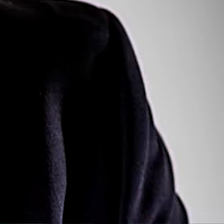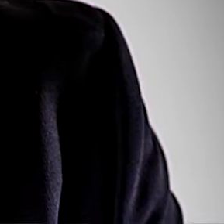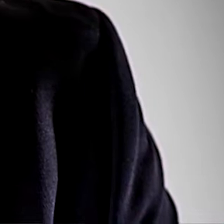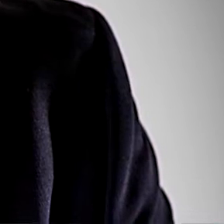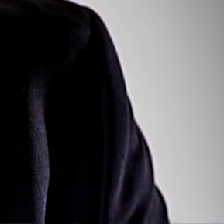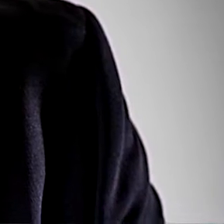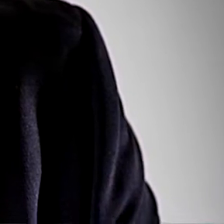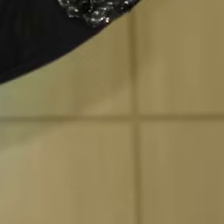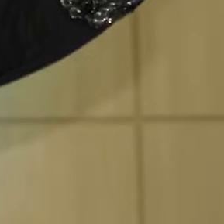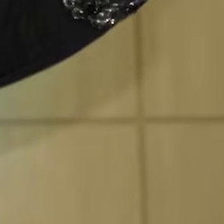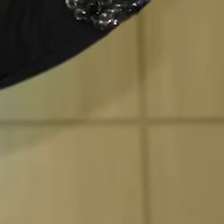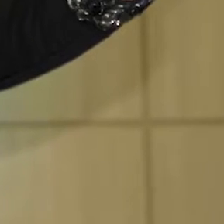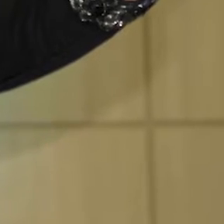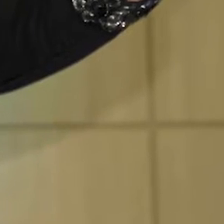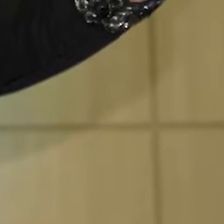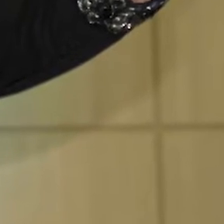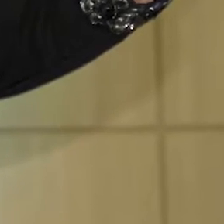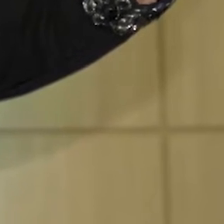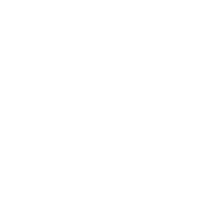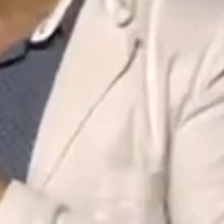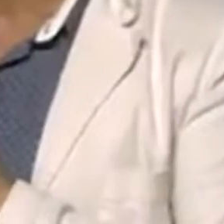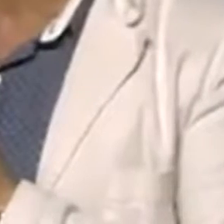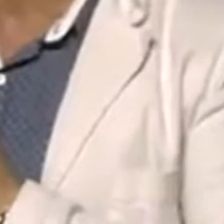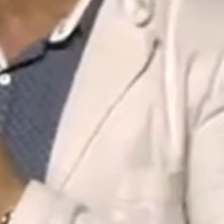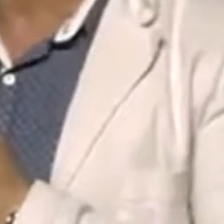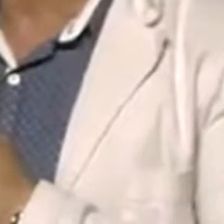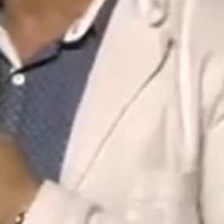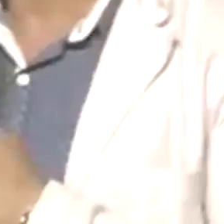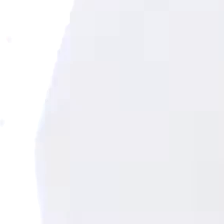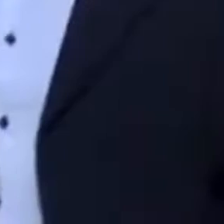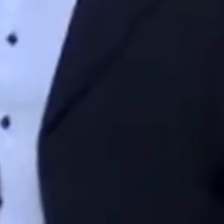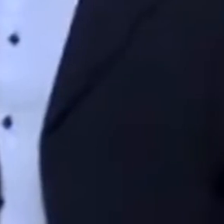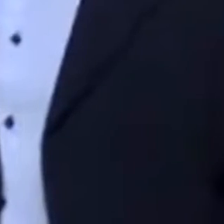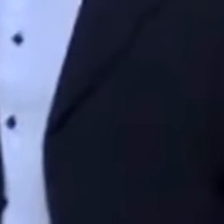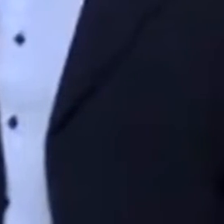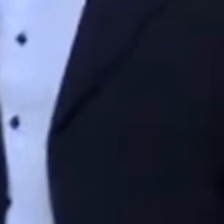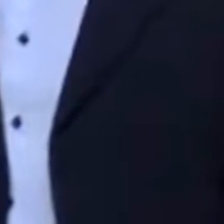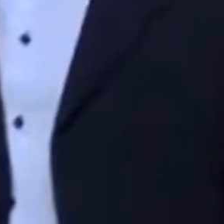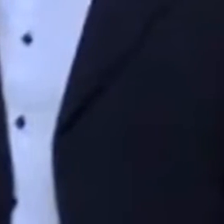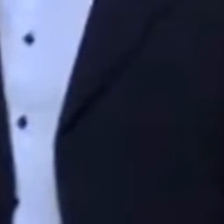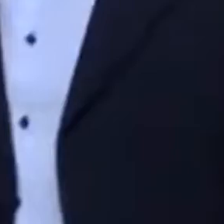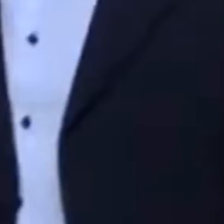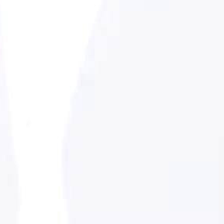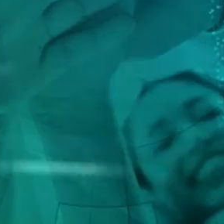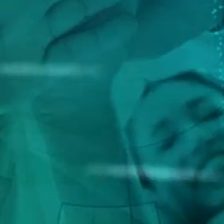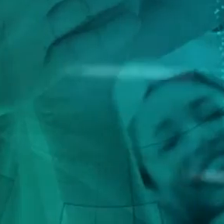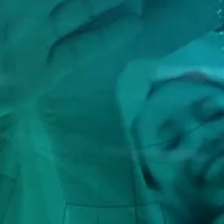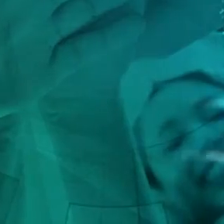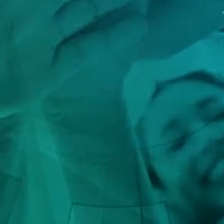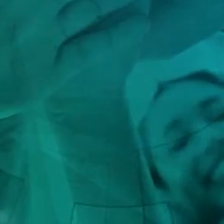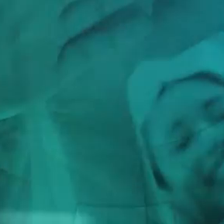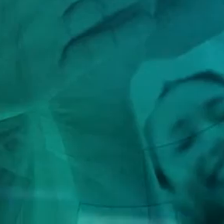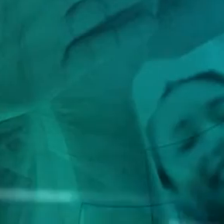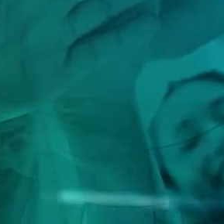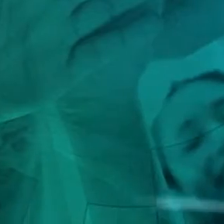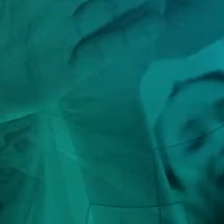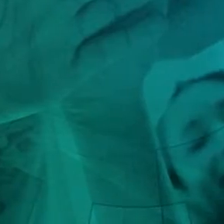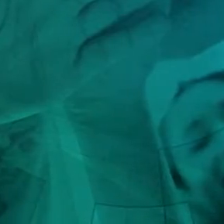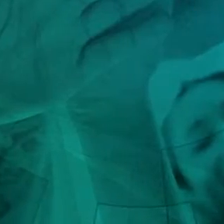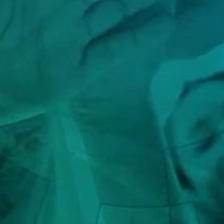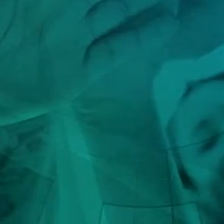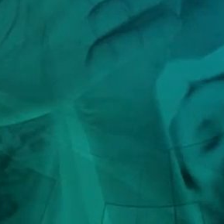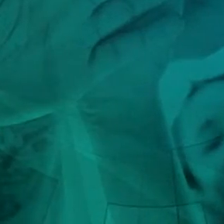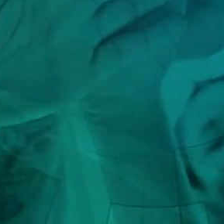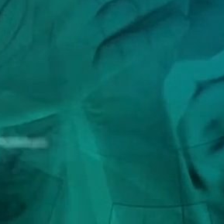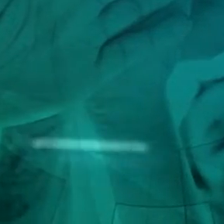Linhares, Luiz Henrique, Lucileia Gonçalves, Francis Bittencourt e Alexander Costa. Participe. Conferência de